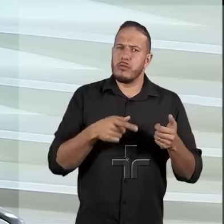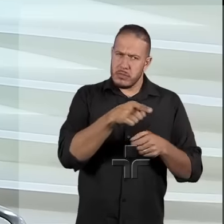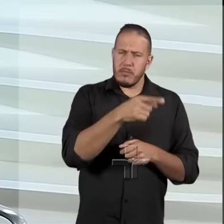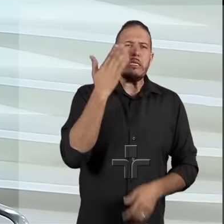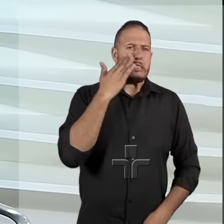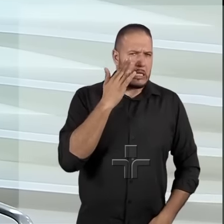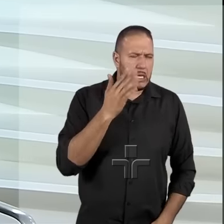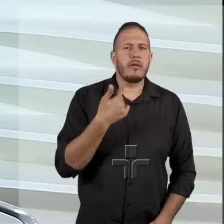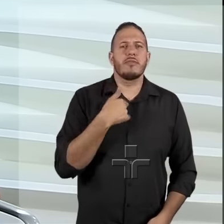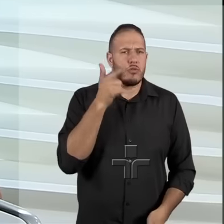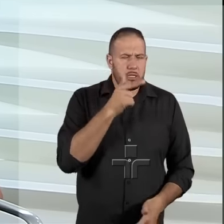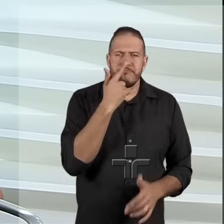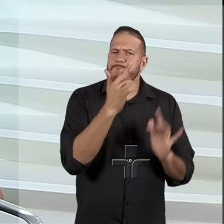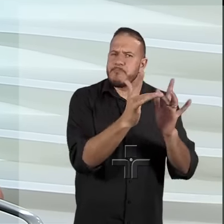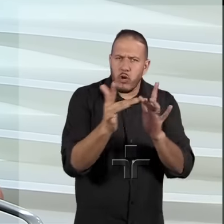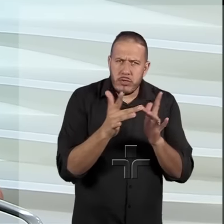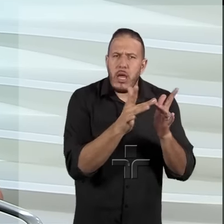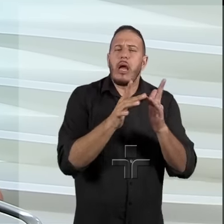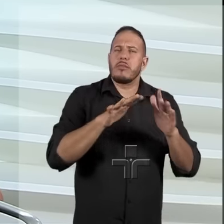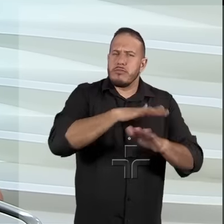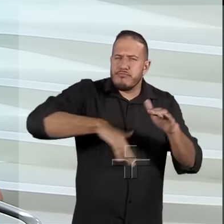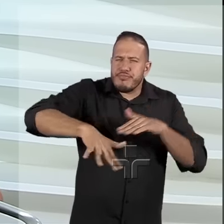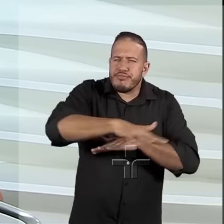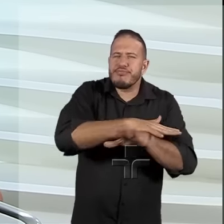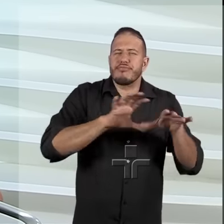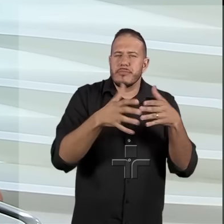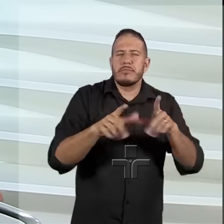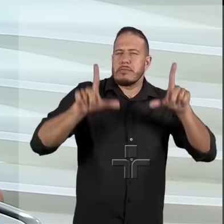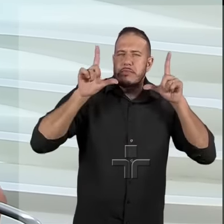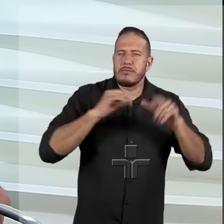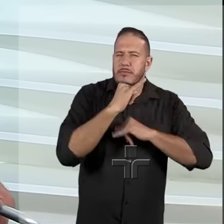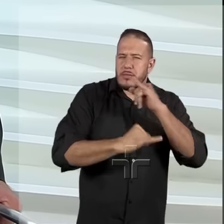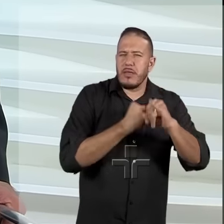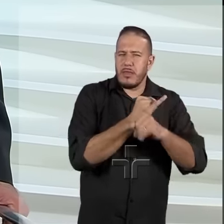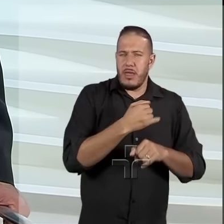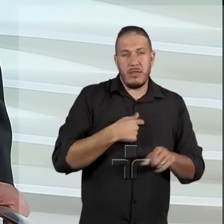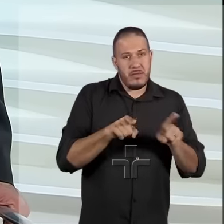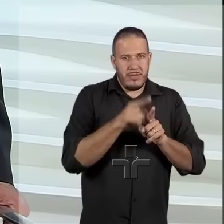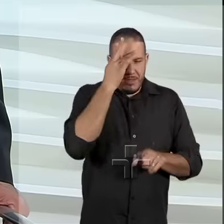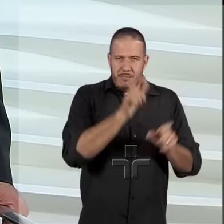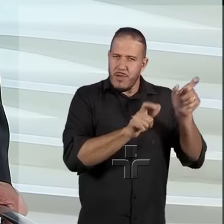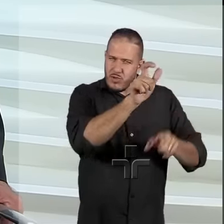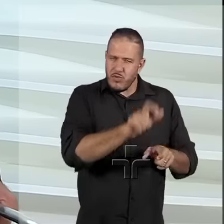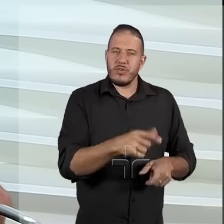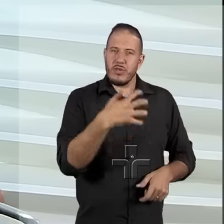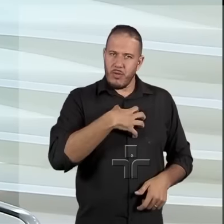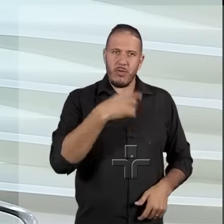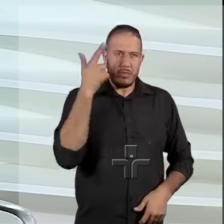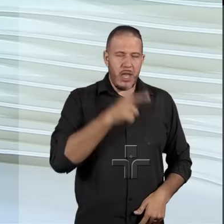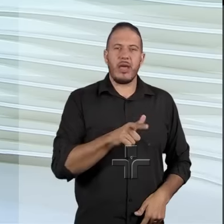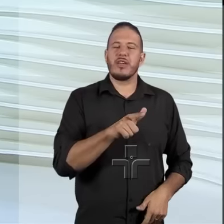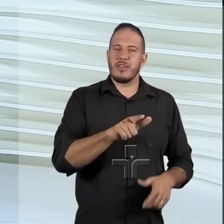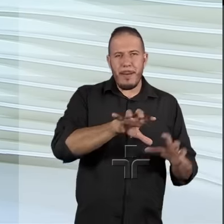mídia. Então, são pessoas que, de alguma forma, conseguem mobilizar recursos